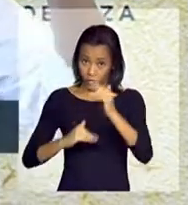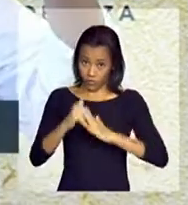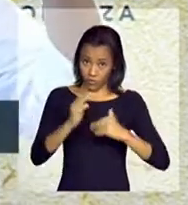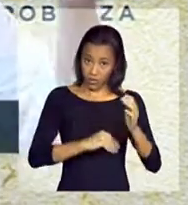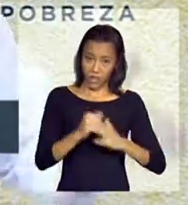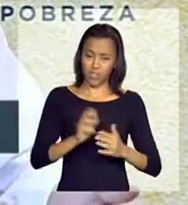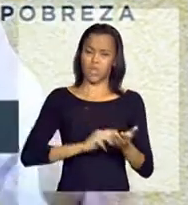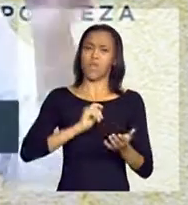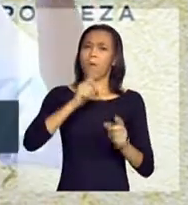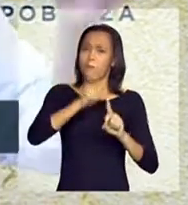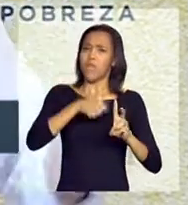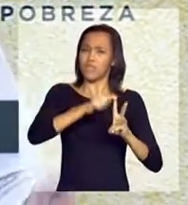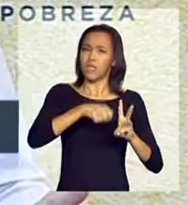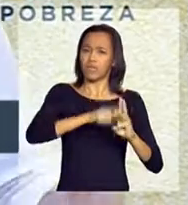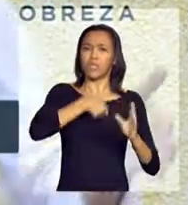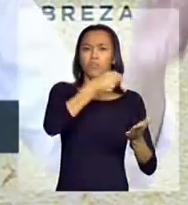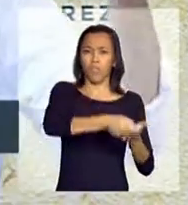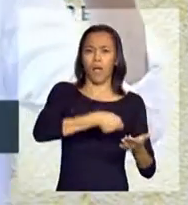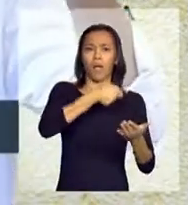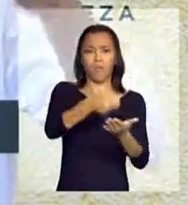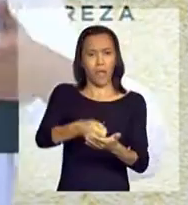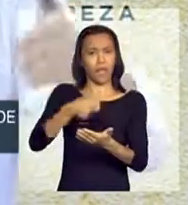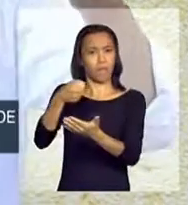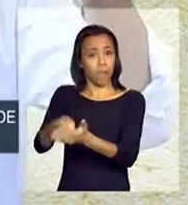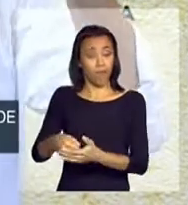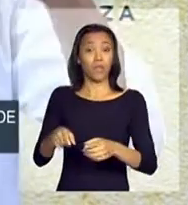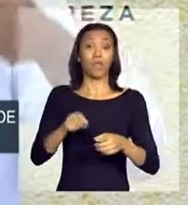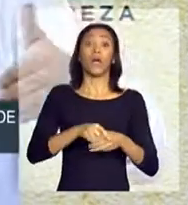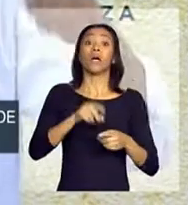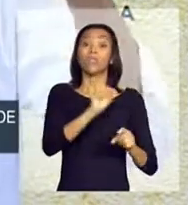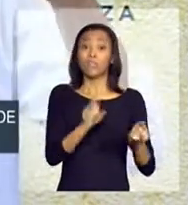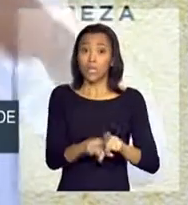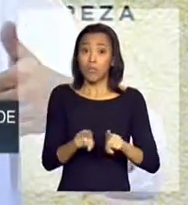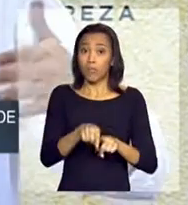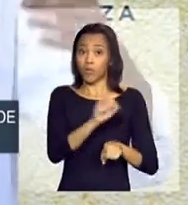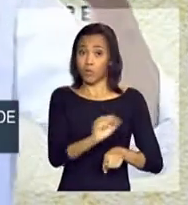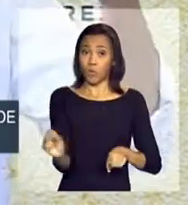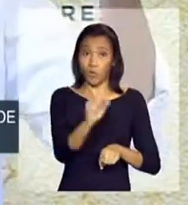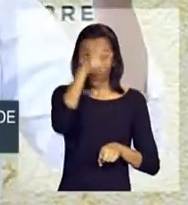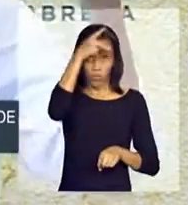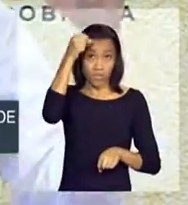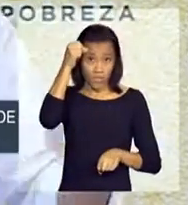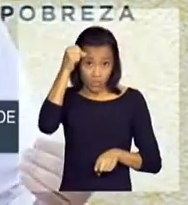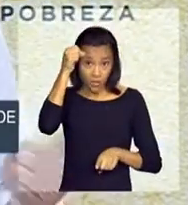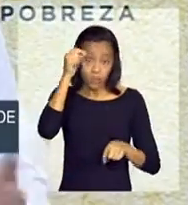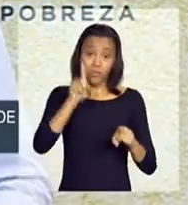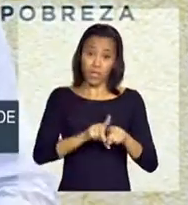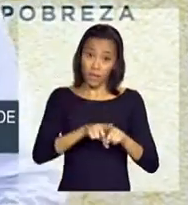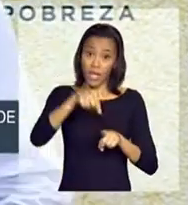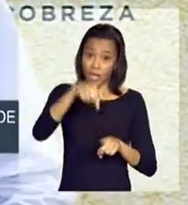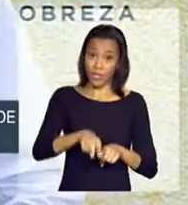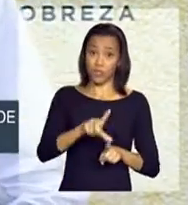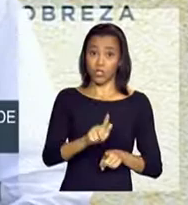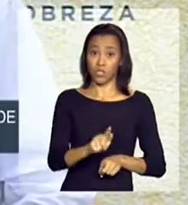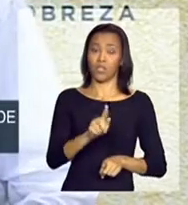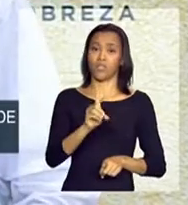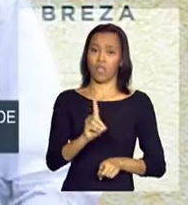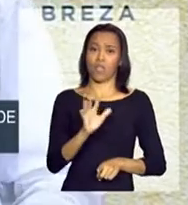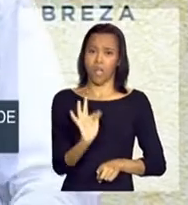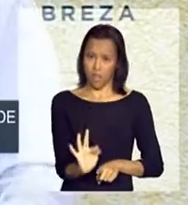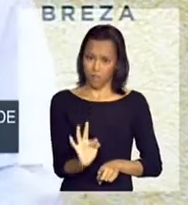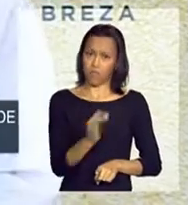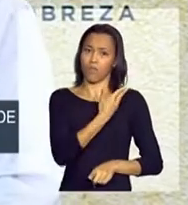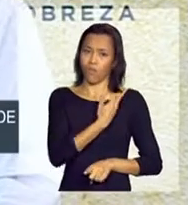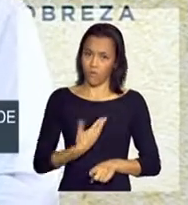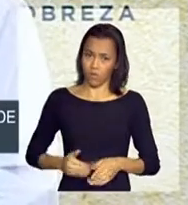todo mês um dinheiro para as equipes os municípios que participam do sol na escola e o GDF aqui vão é do estado como tá